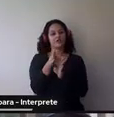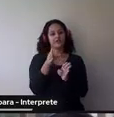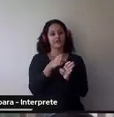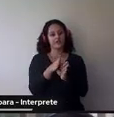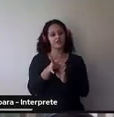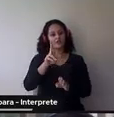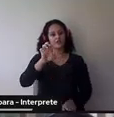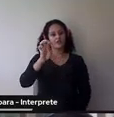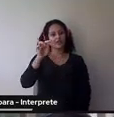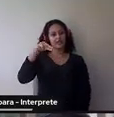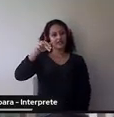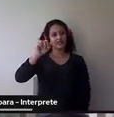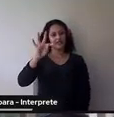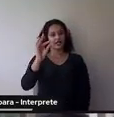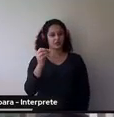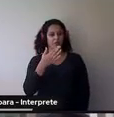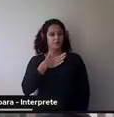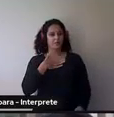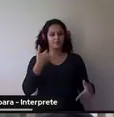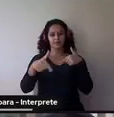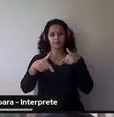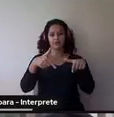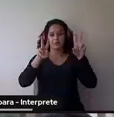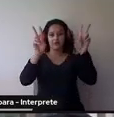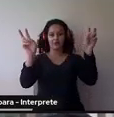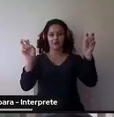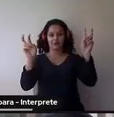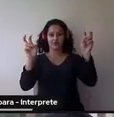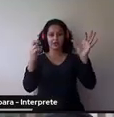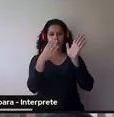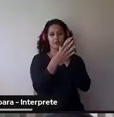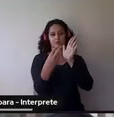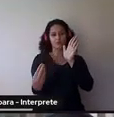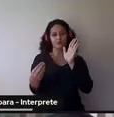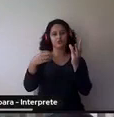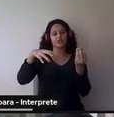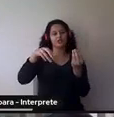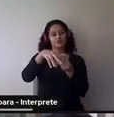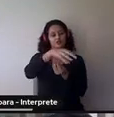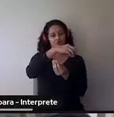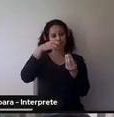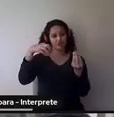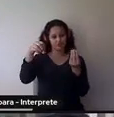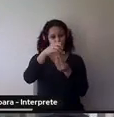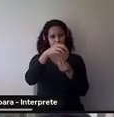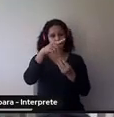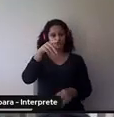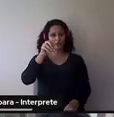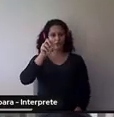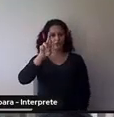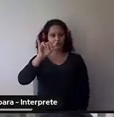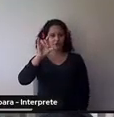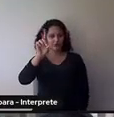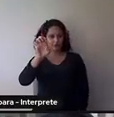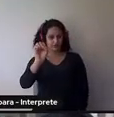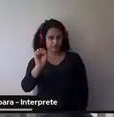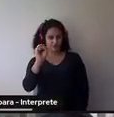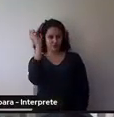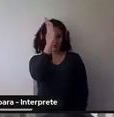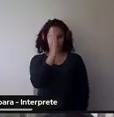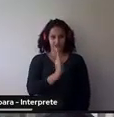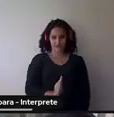trabalho é intitulado como Modelagem de Fungos Poróides Ocorrentes no Brasil, com ênfase na Mata Atlântica.